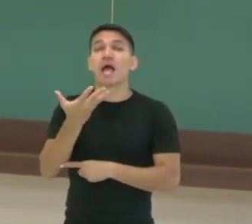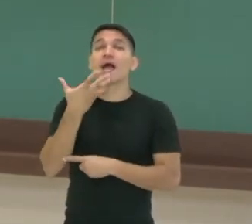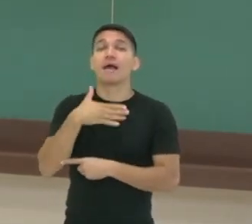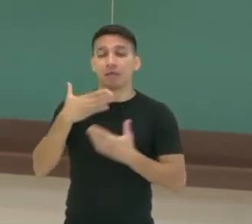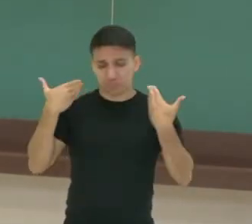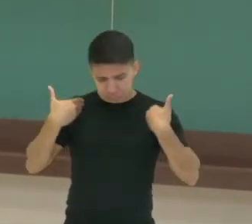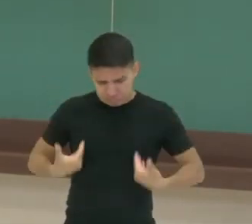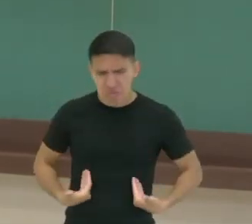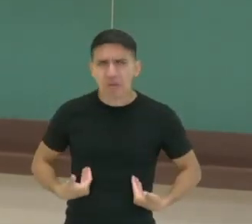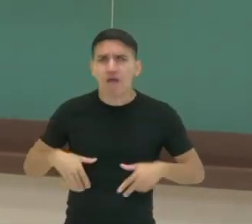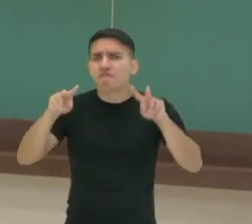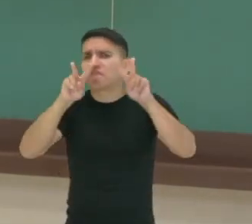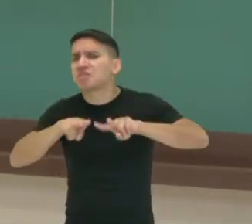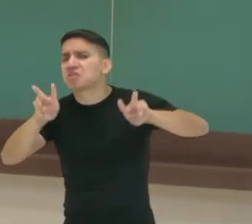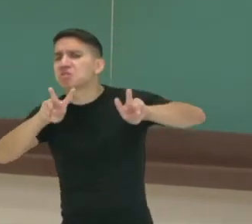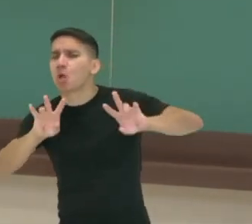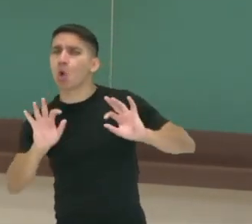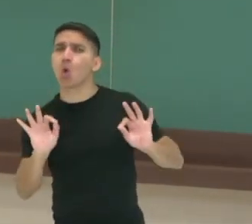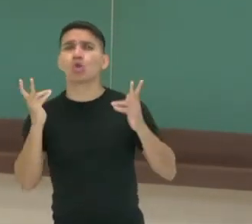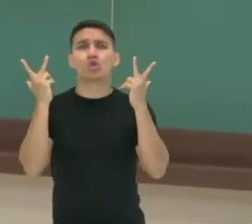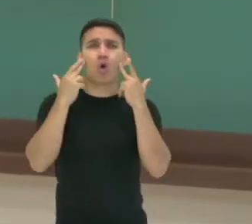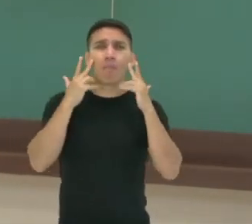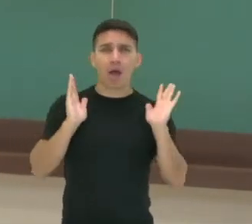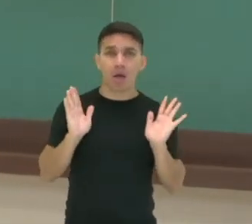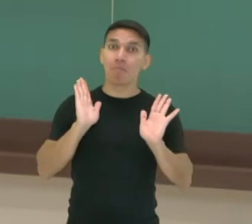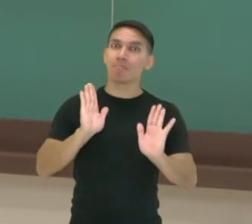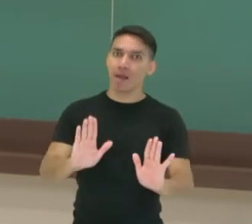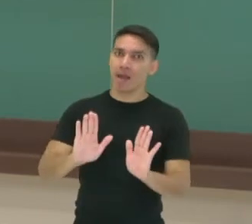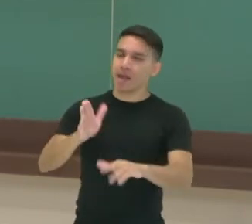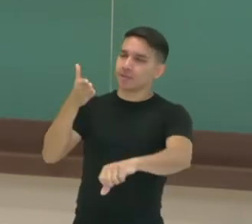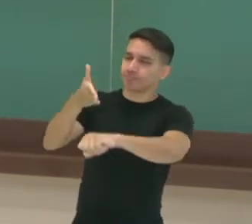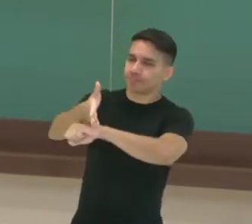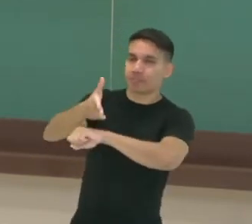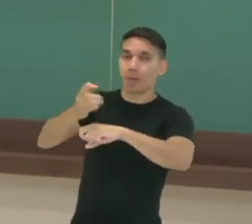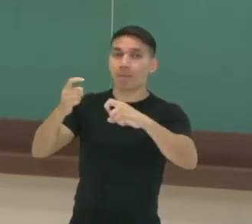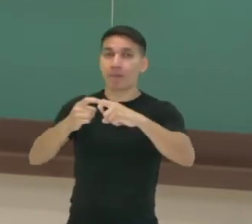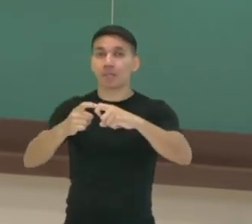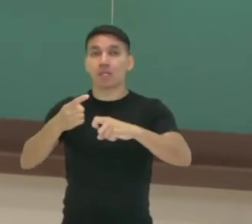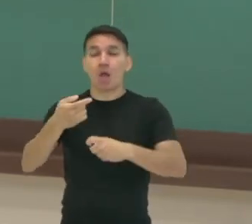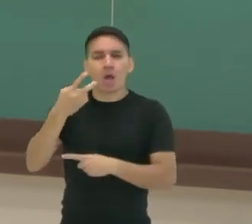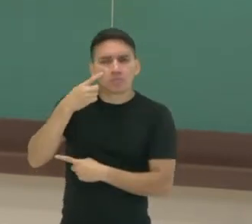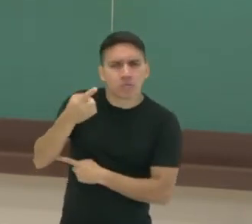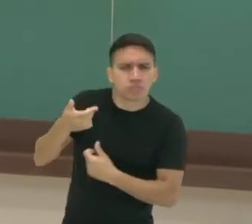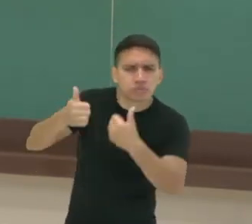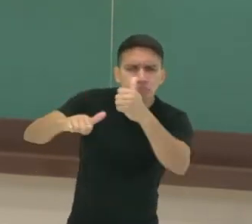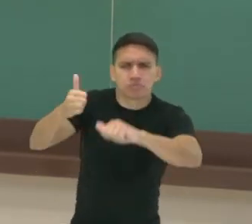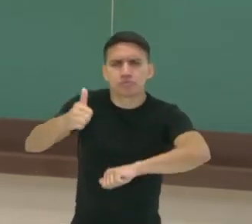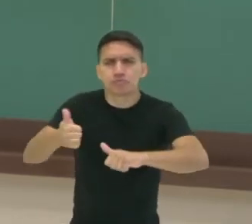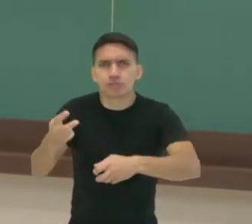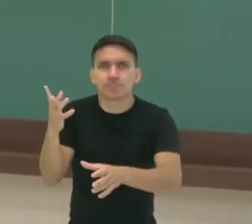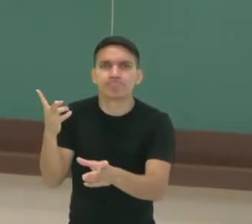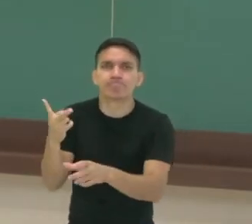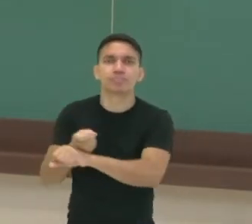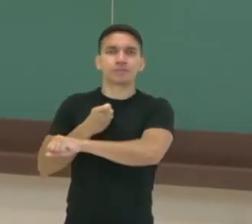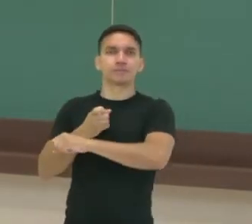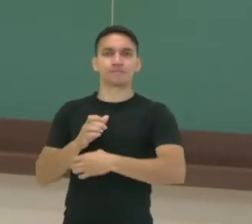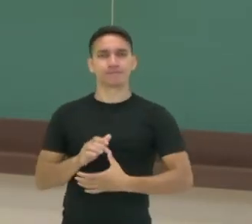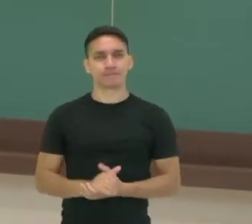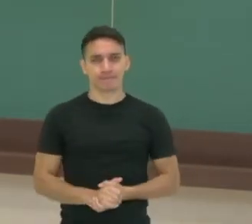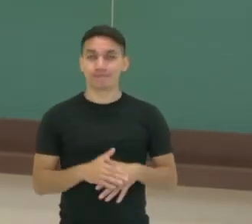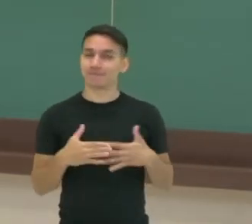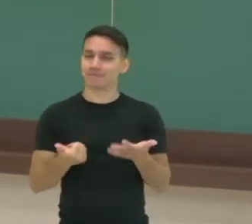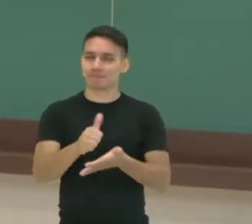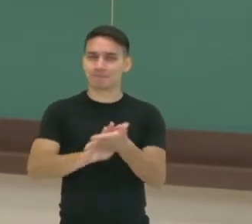nada visualmente, mas nessa visita regular ao médico, ele perceba alguma coisa nos exames. E nós vamos para a